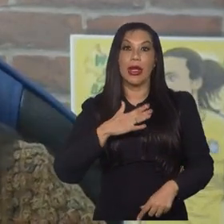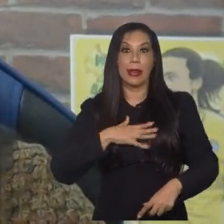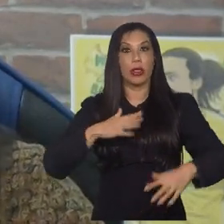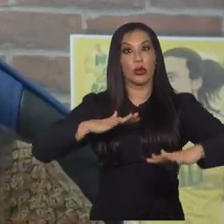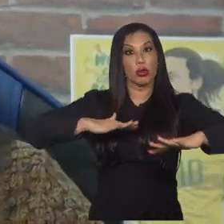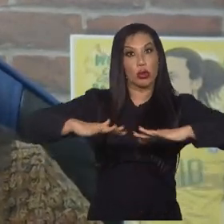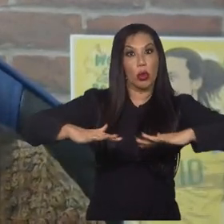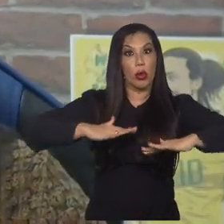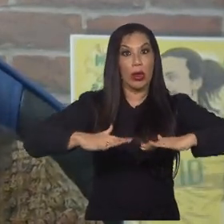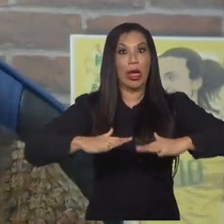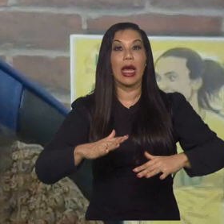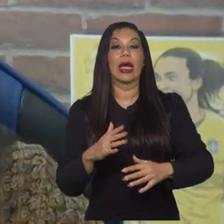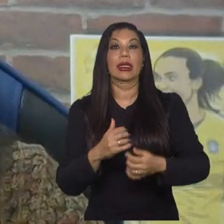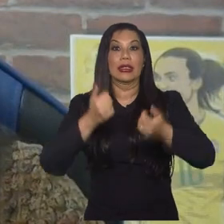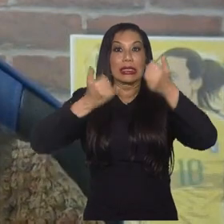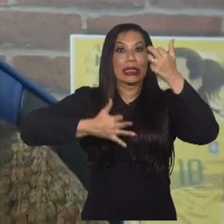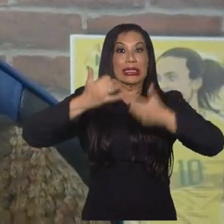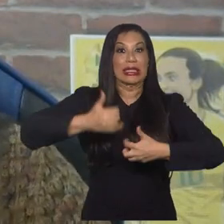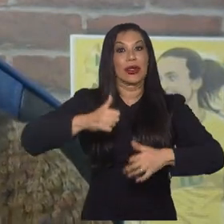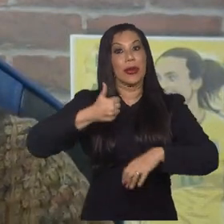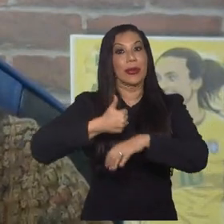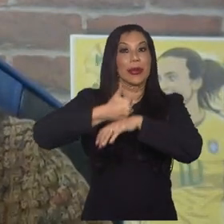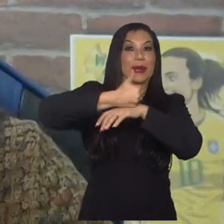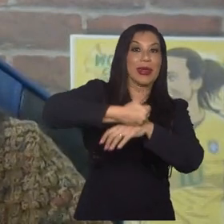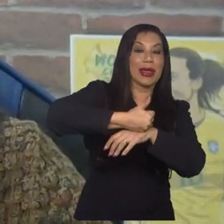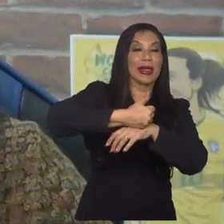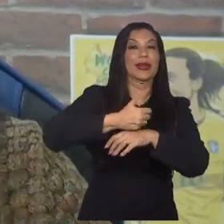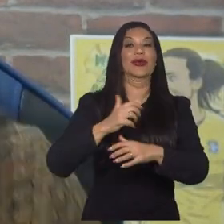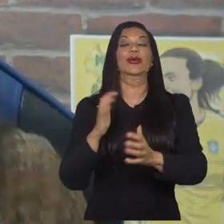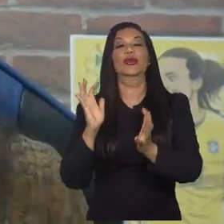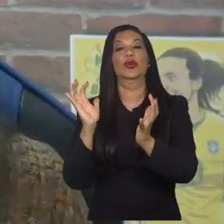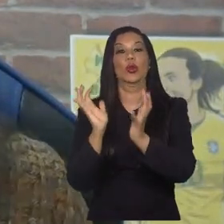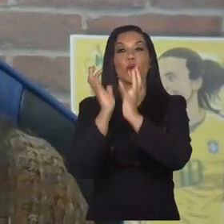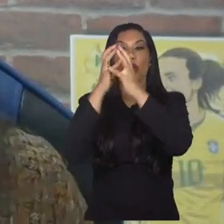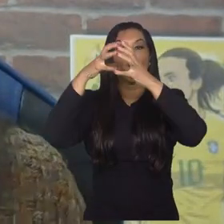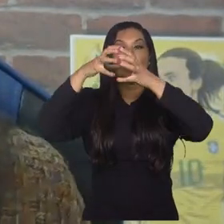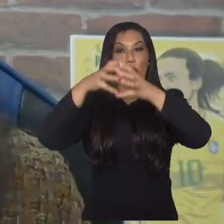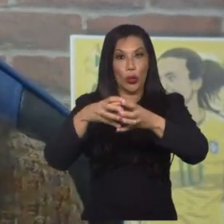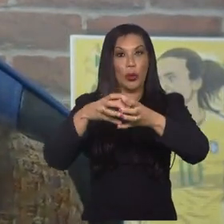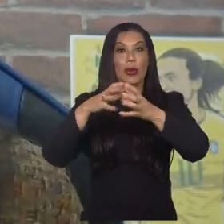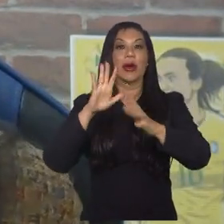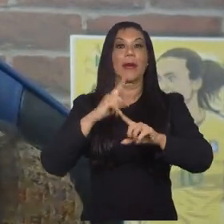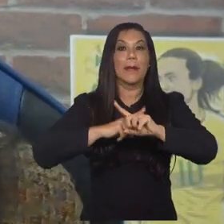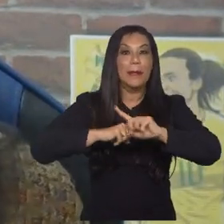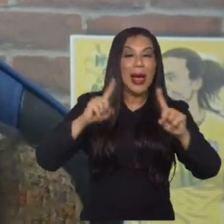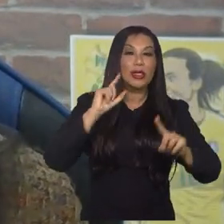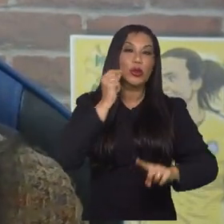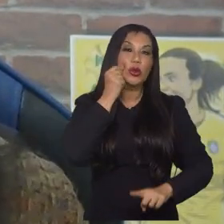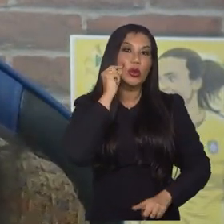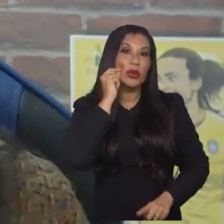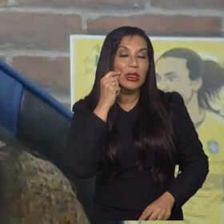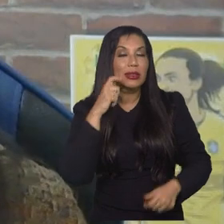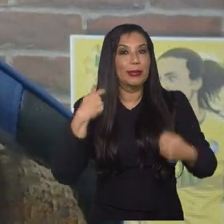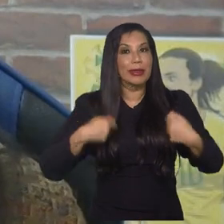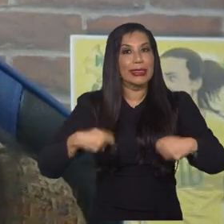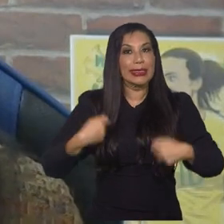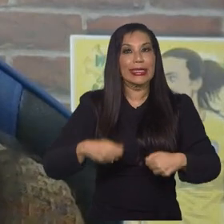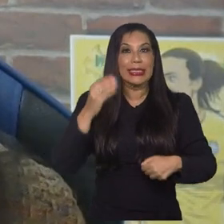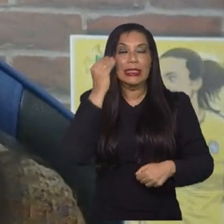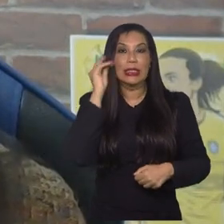duelo para discutir quem será o primeiro colocado do grupo. Mas para a Suíça é tentar ser uma